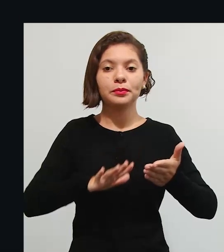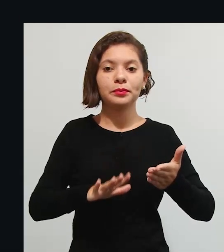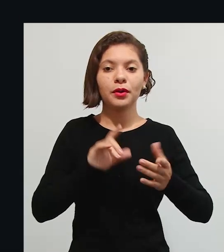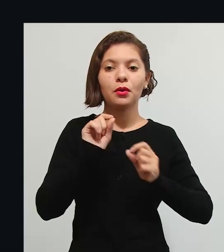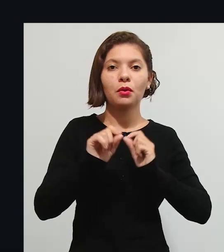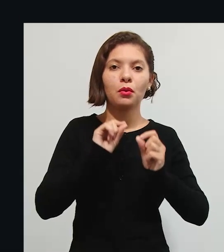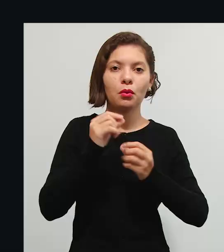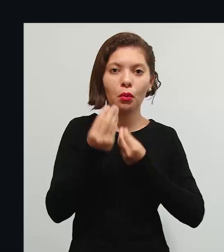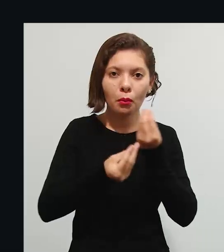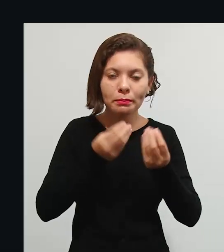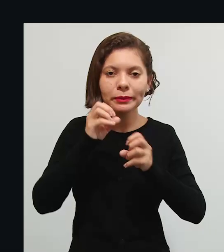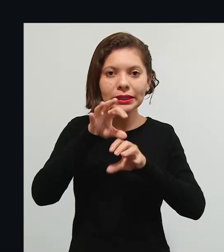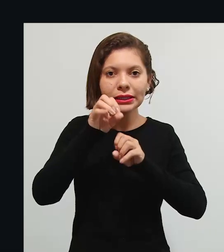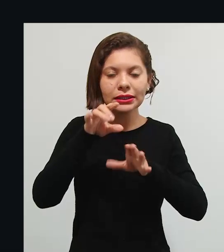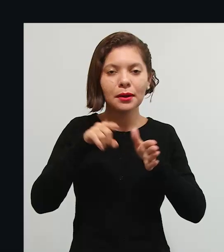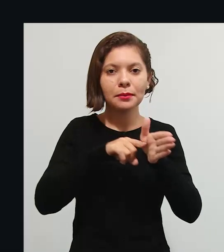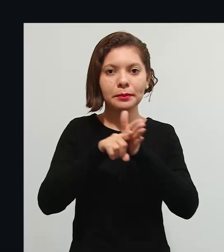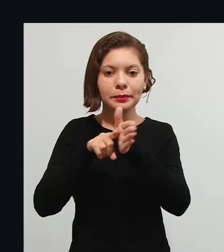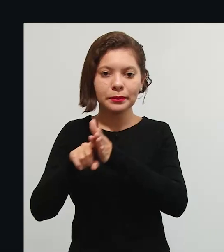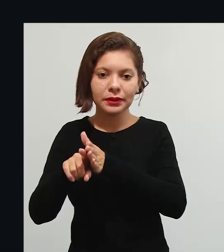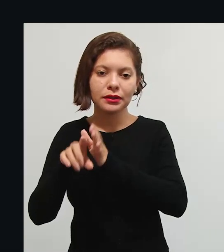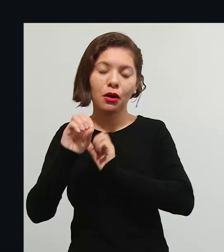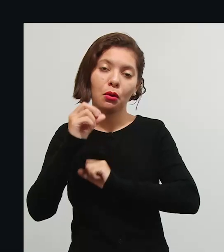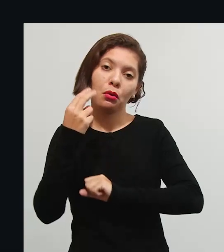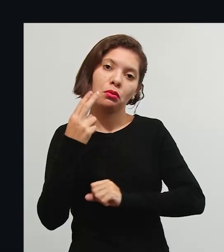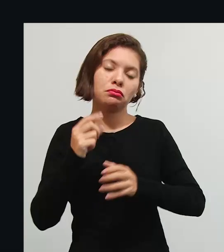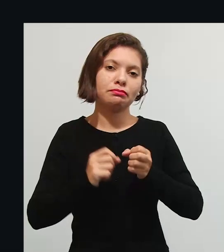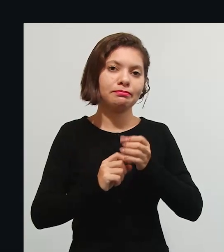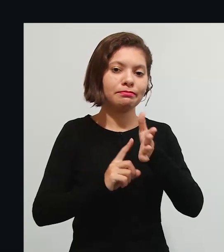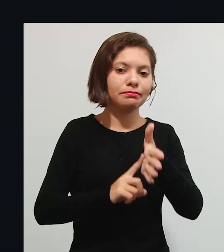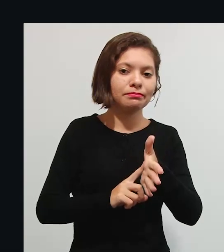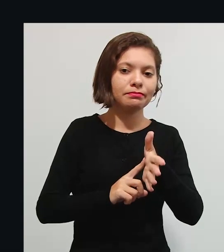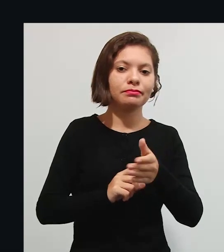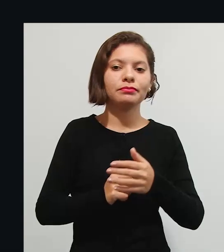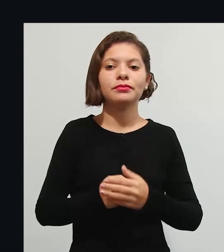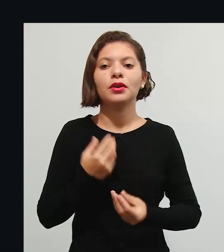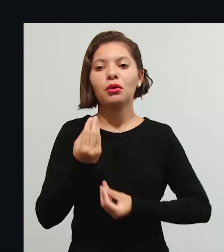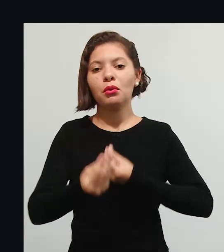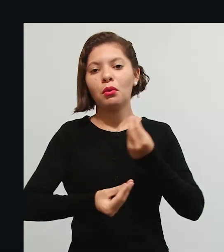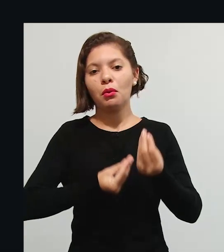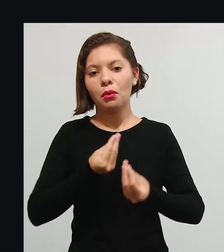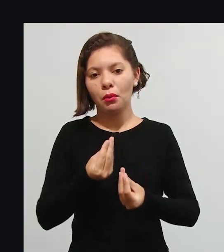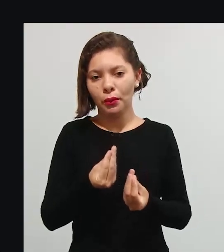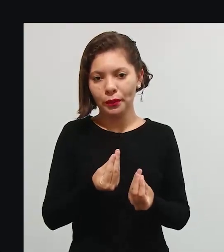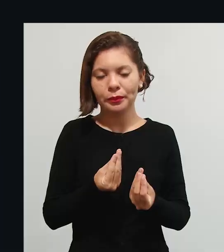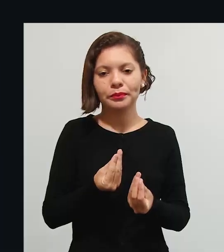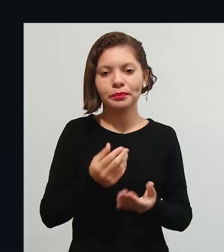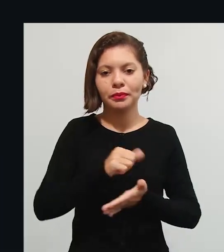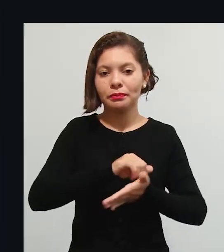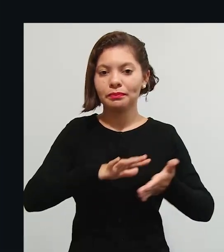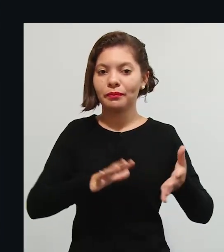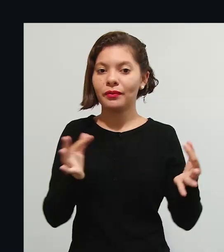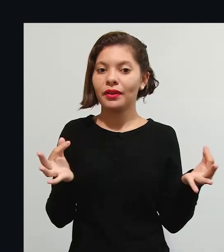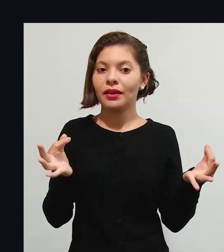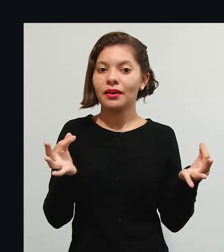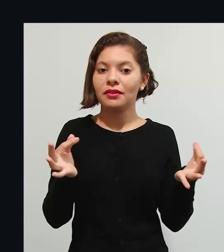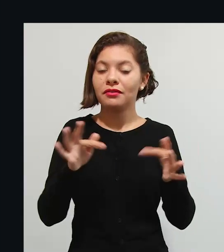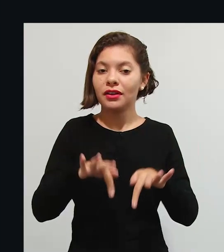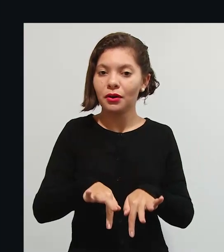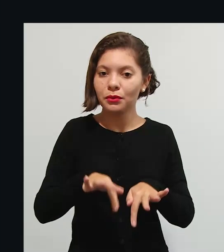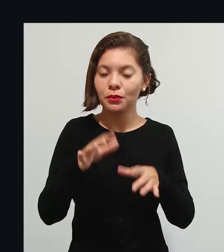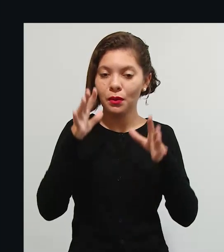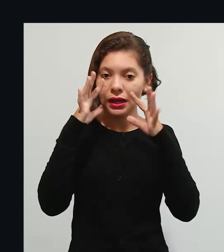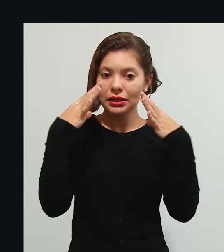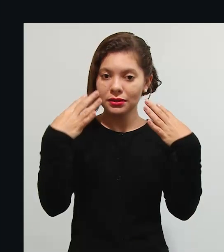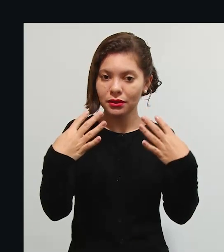atividade, né, de ensino, pesquisa e ou extensão que se configure em um trabalho final. Então, atenção, né? Já diz aqui o